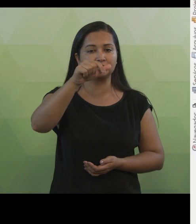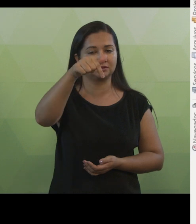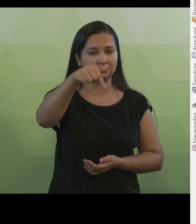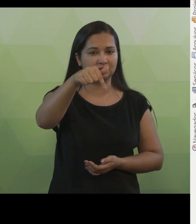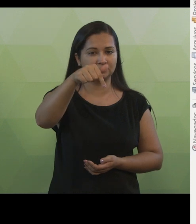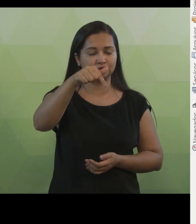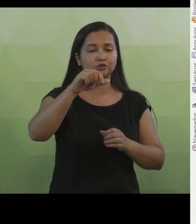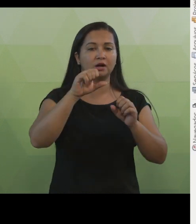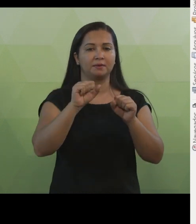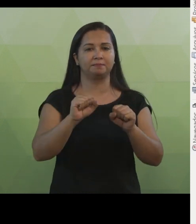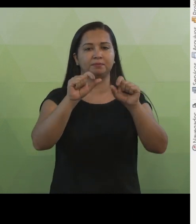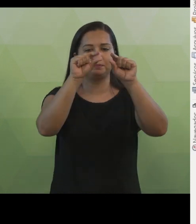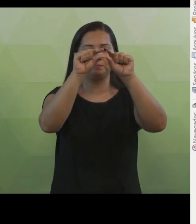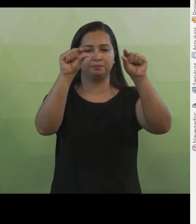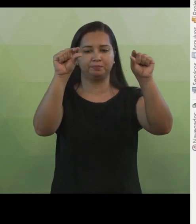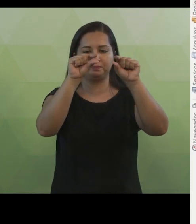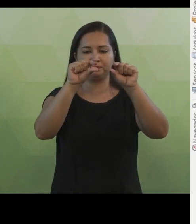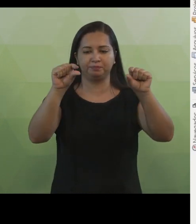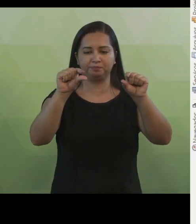Caso 2.